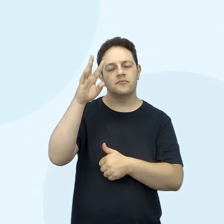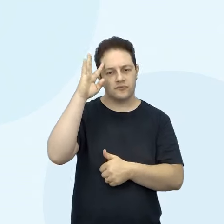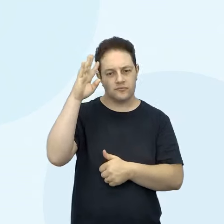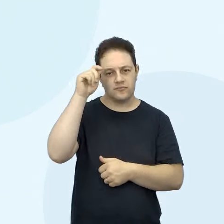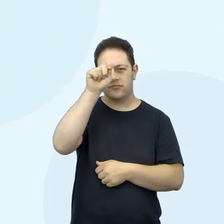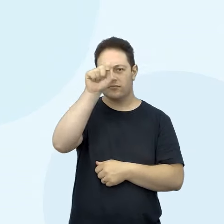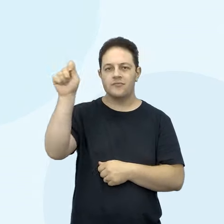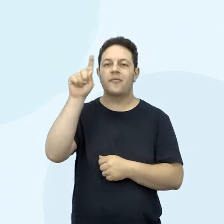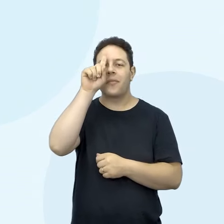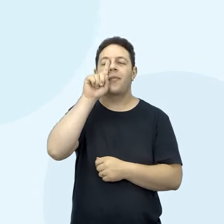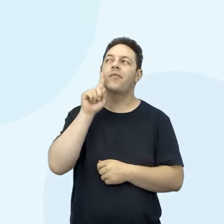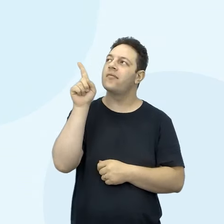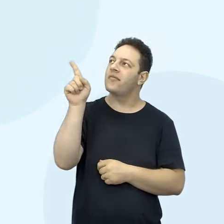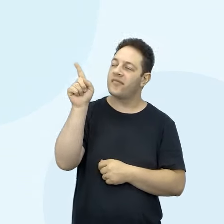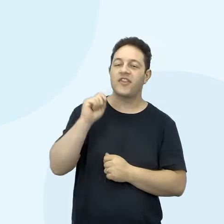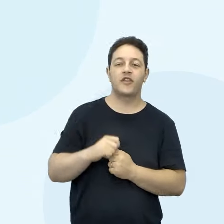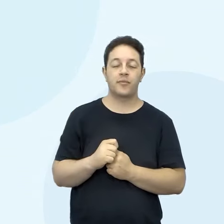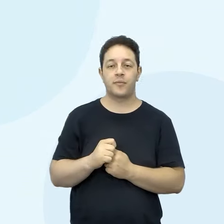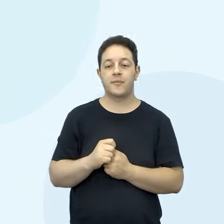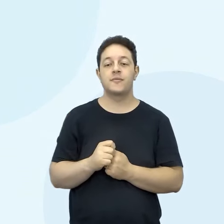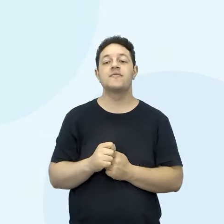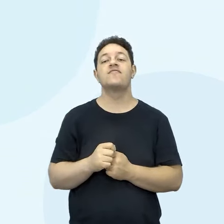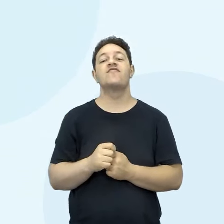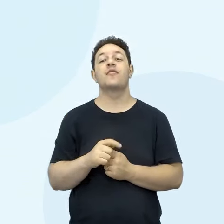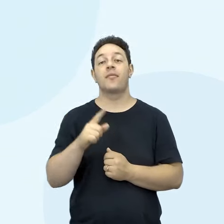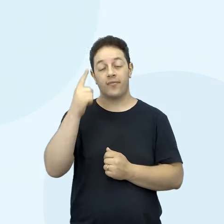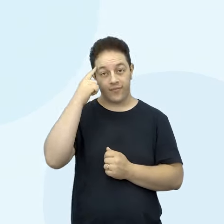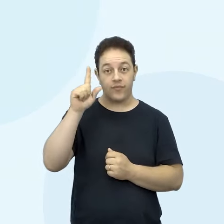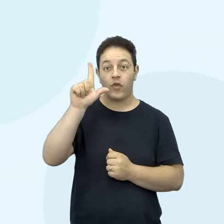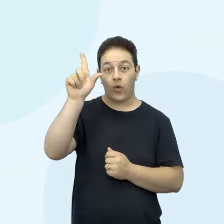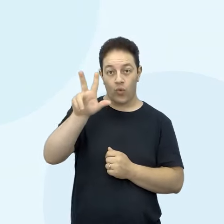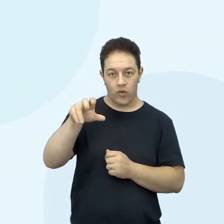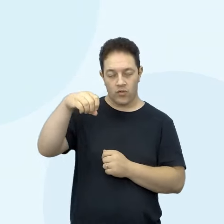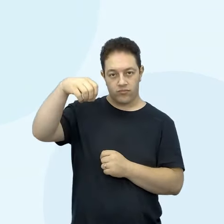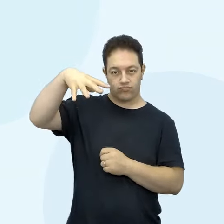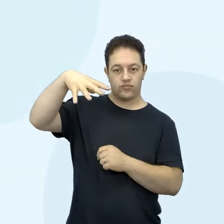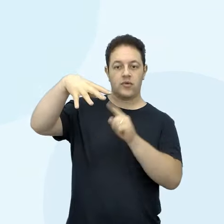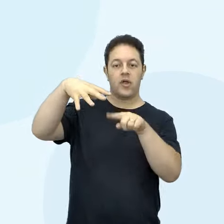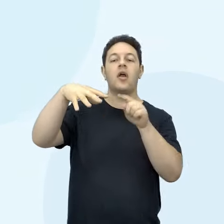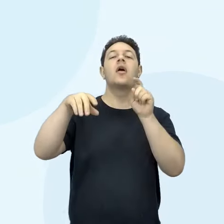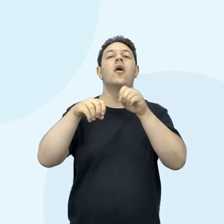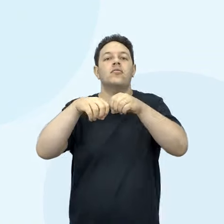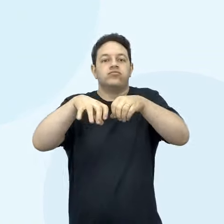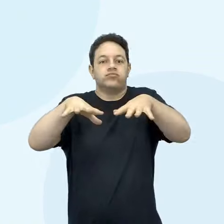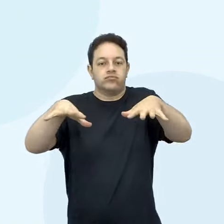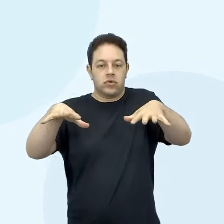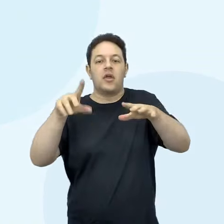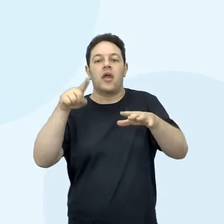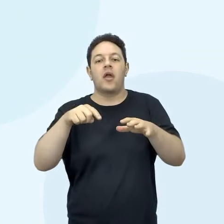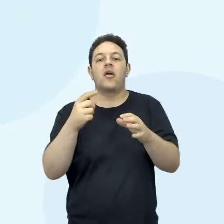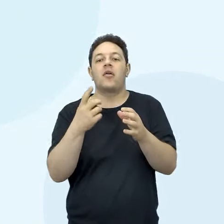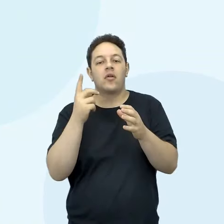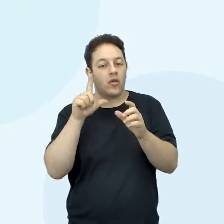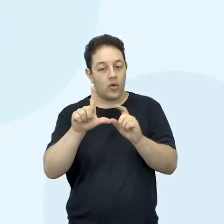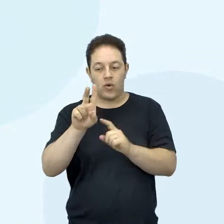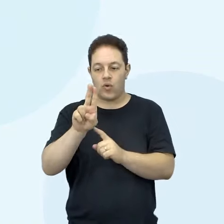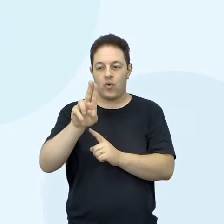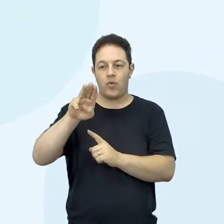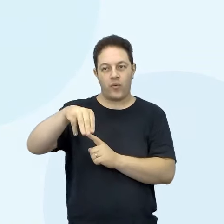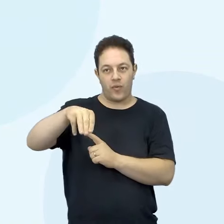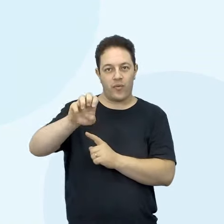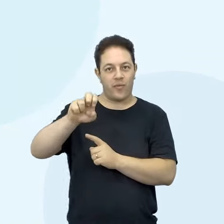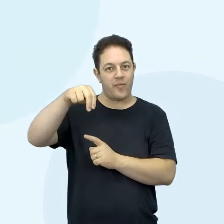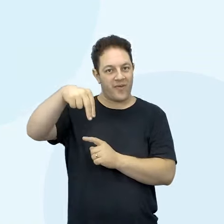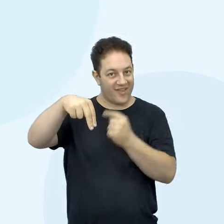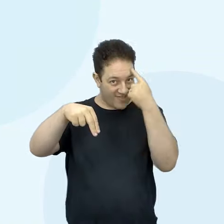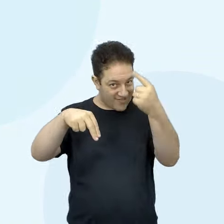grifo aí, a quantidade de luz é medida pelo fluxo luminoso, cuja unidade é o lúmen. Eu falei para você grifar,